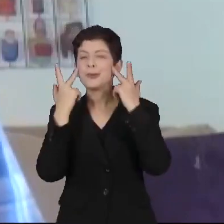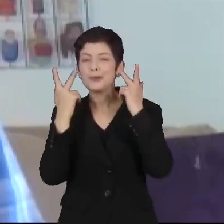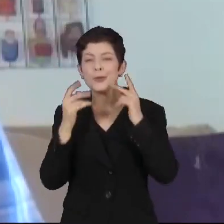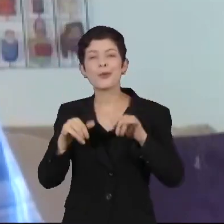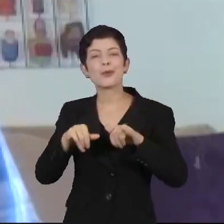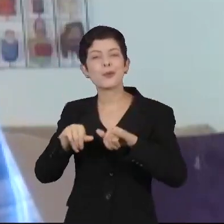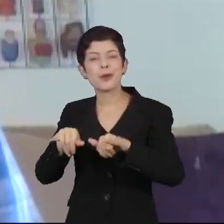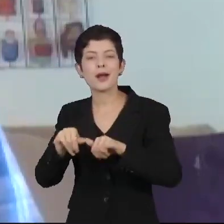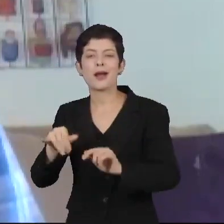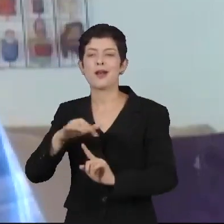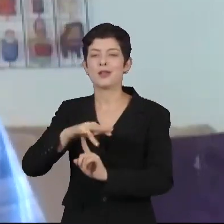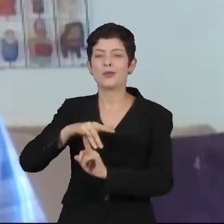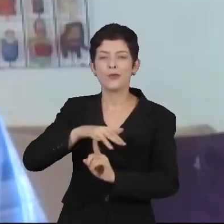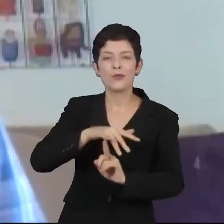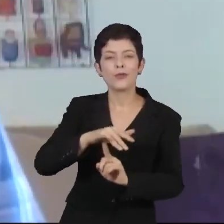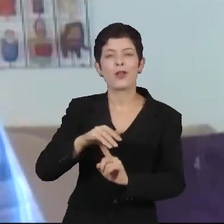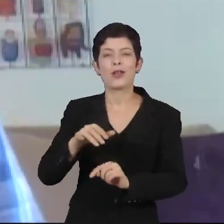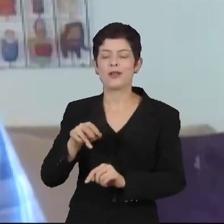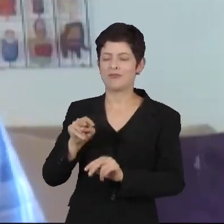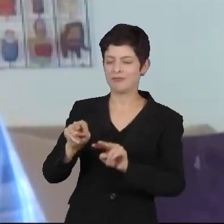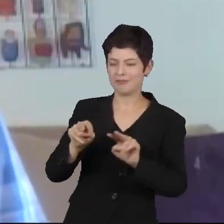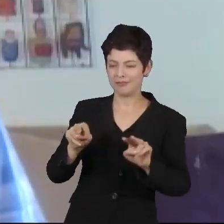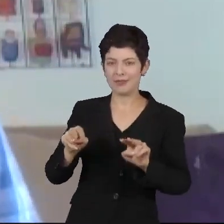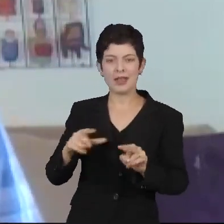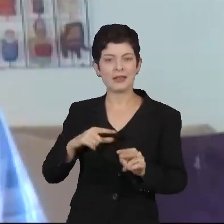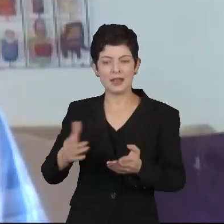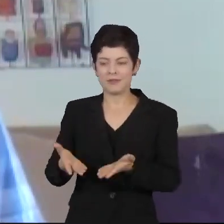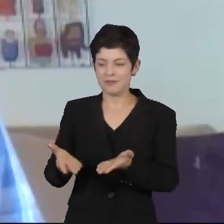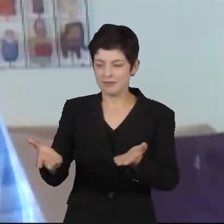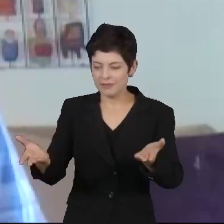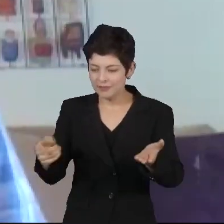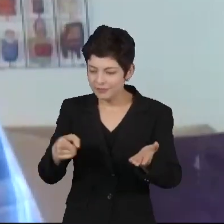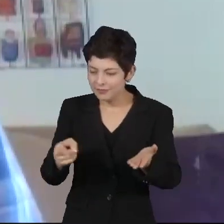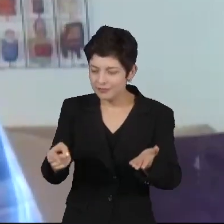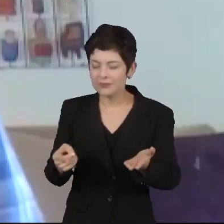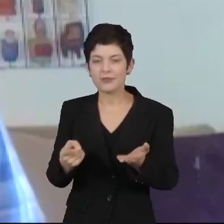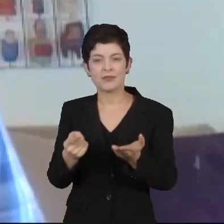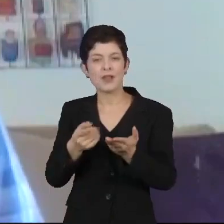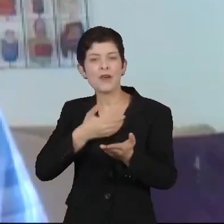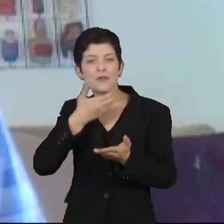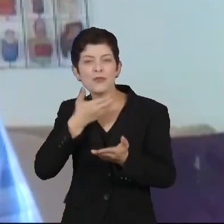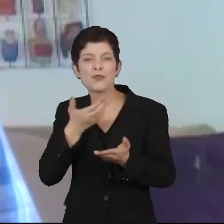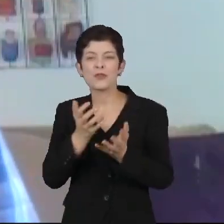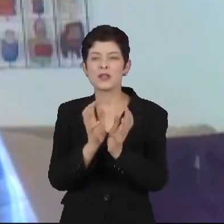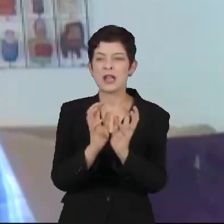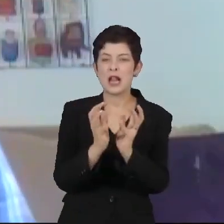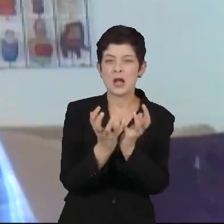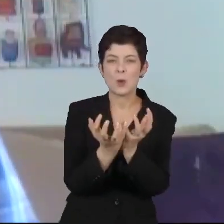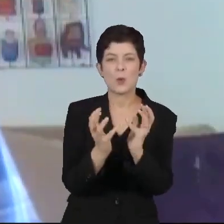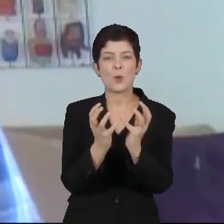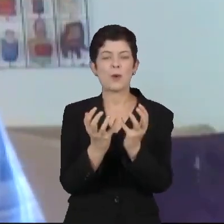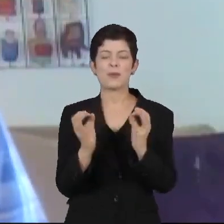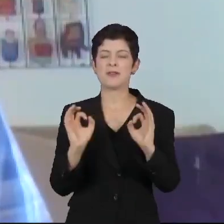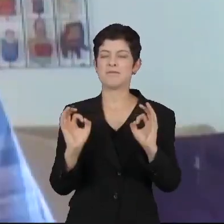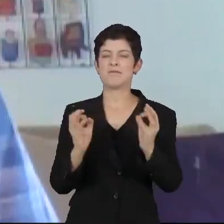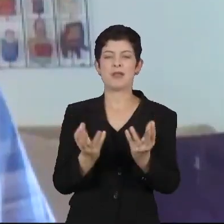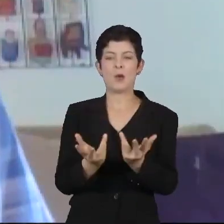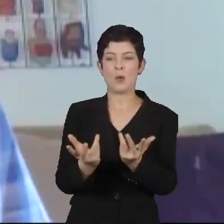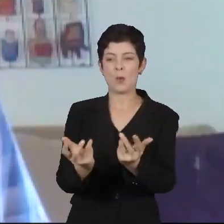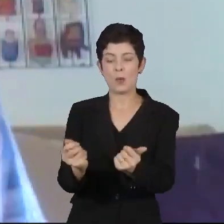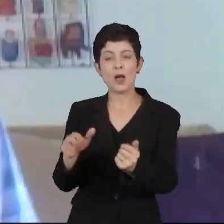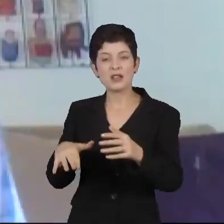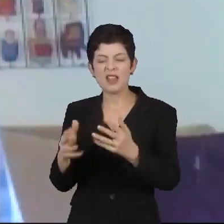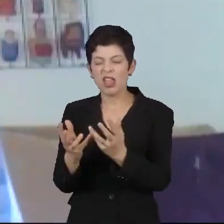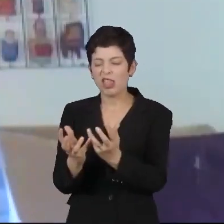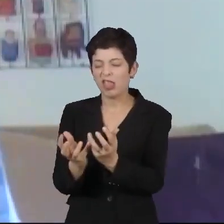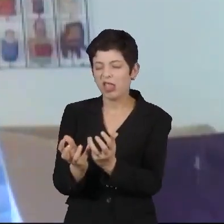nos supermercados, você ter exposição só de frutas e legumes de excelente qualidade. Quando a fruta